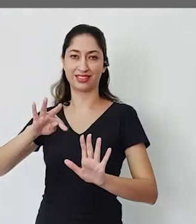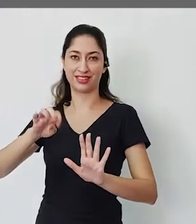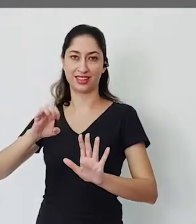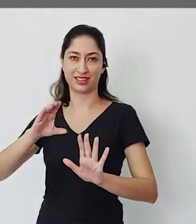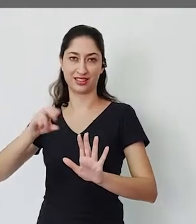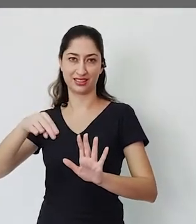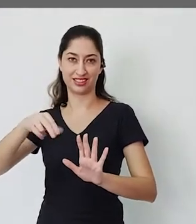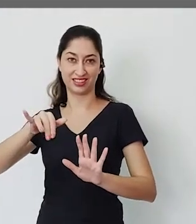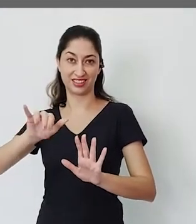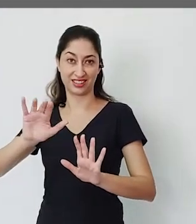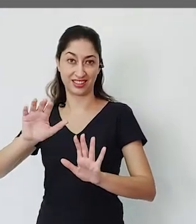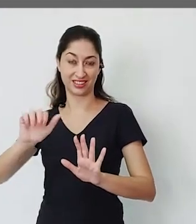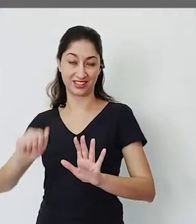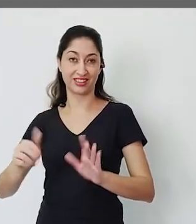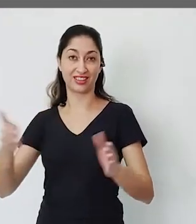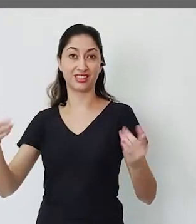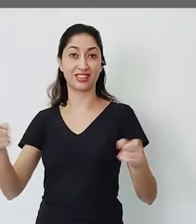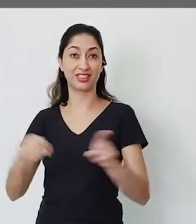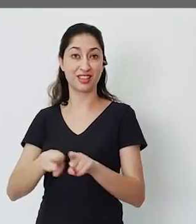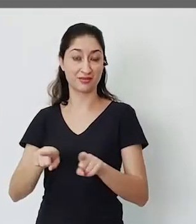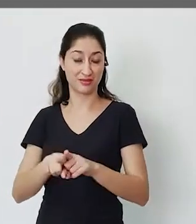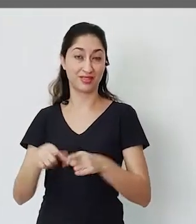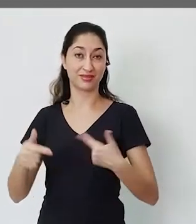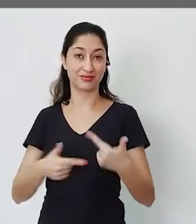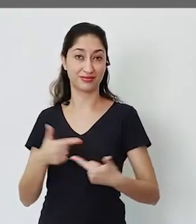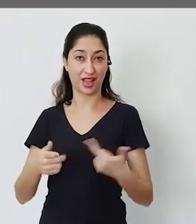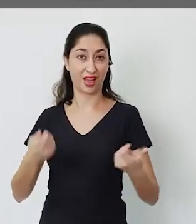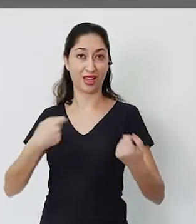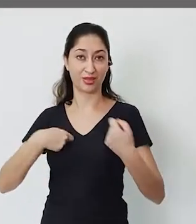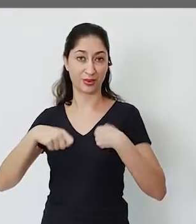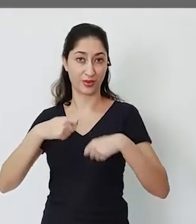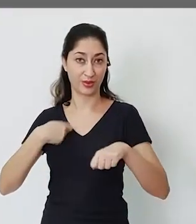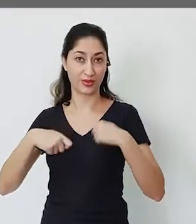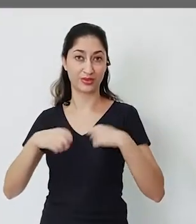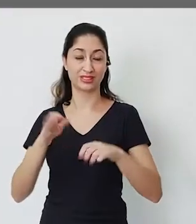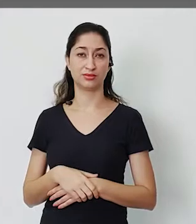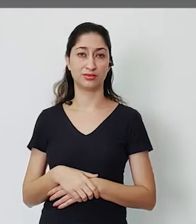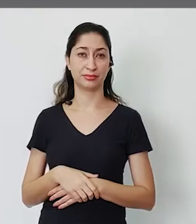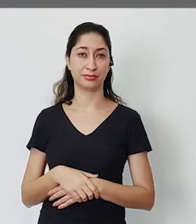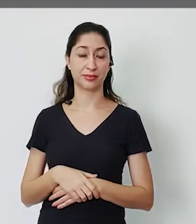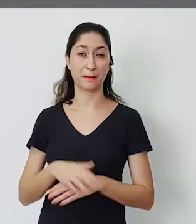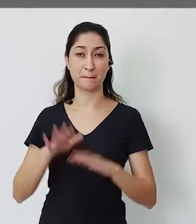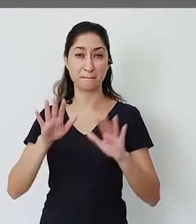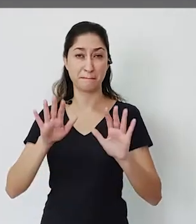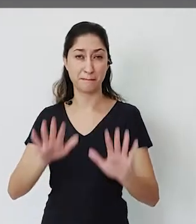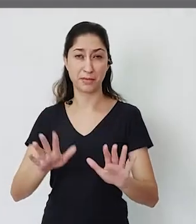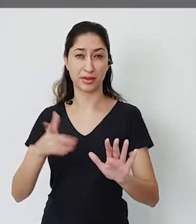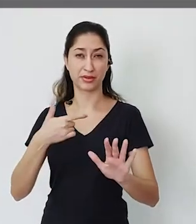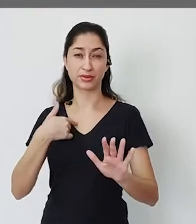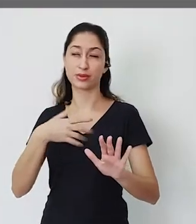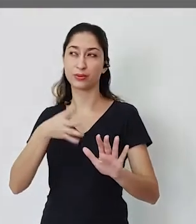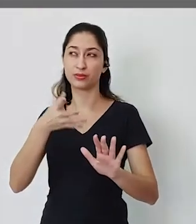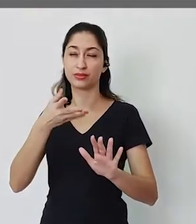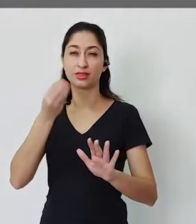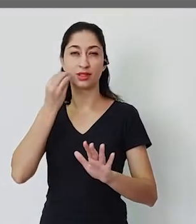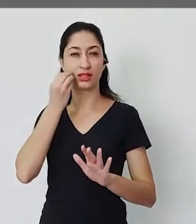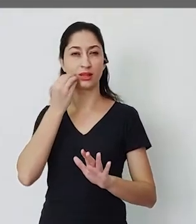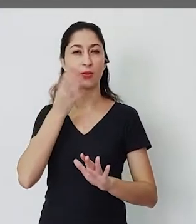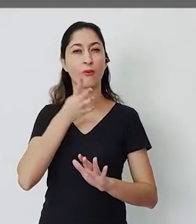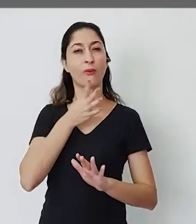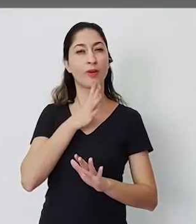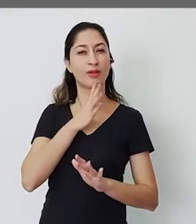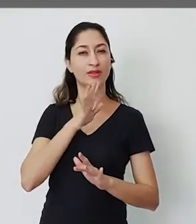e 15 anos depois de várias atividades, né, mais de 15 anos de